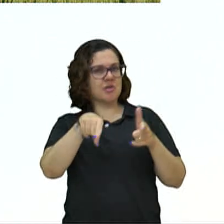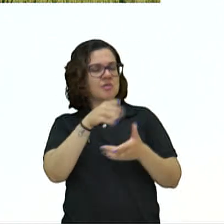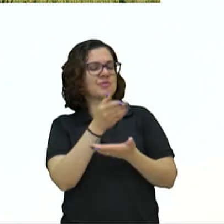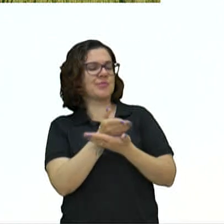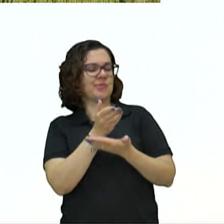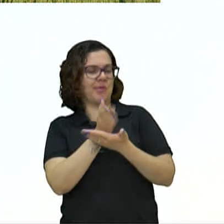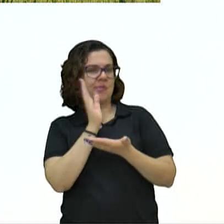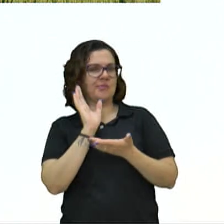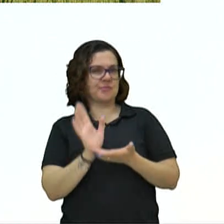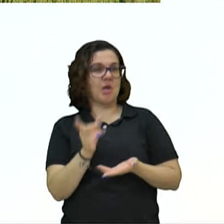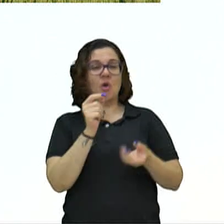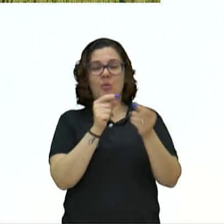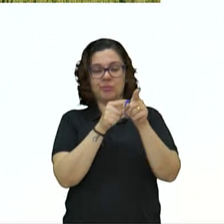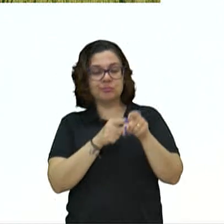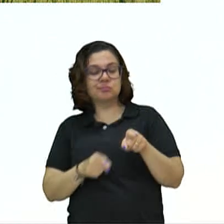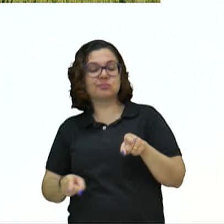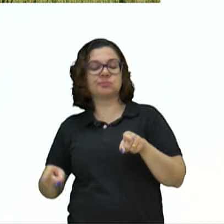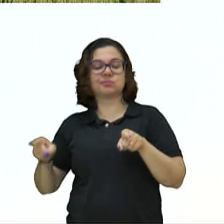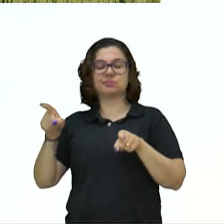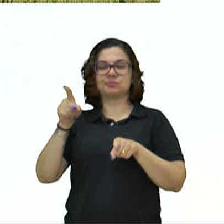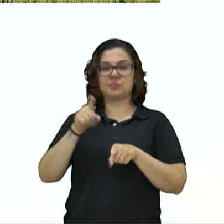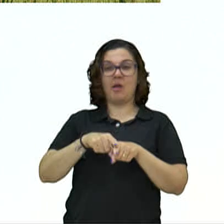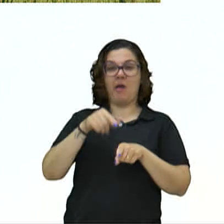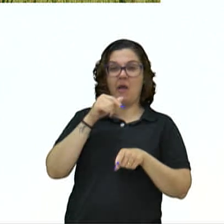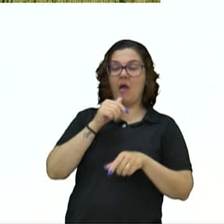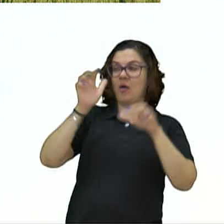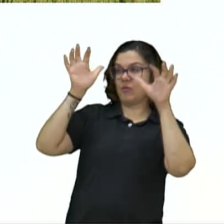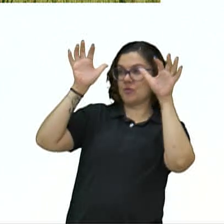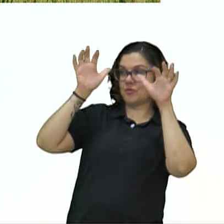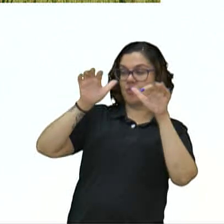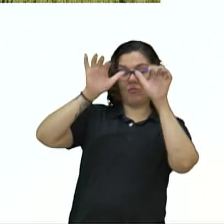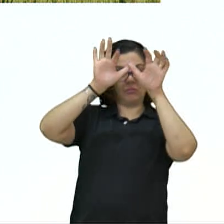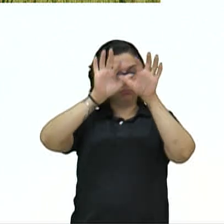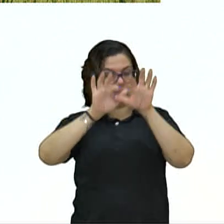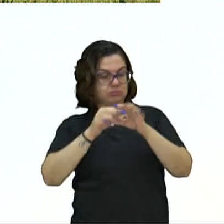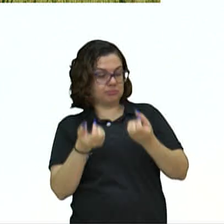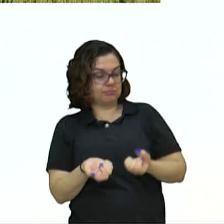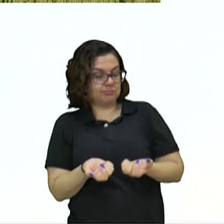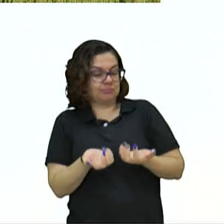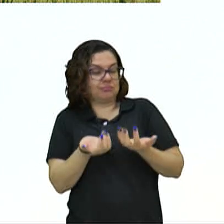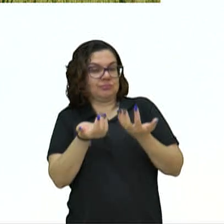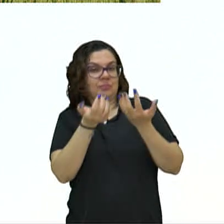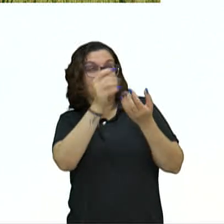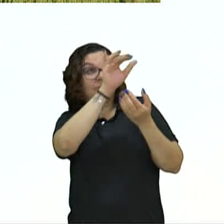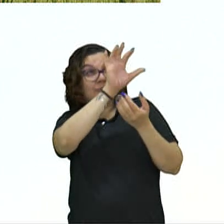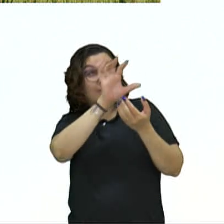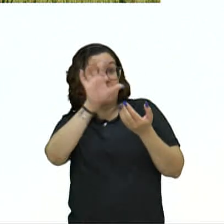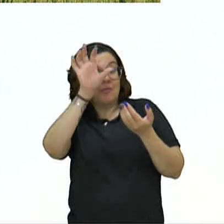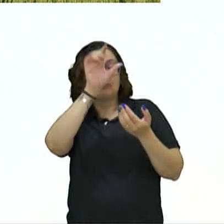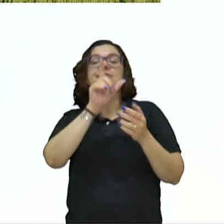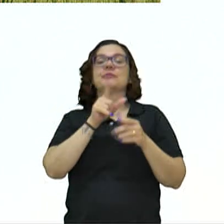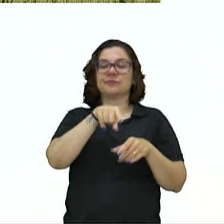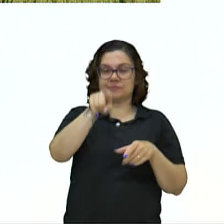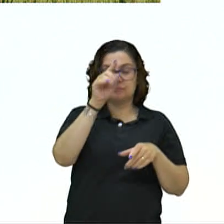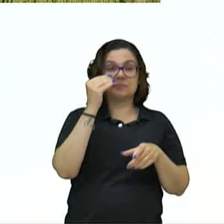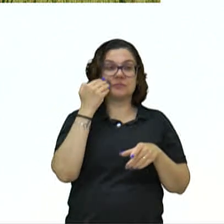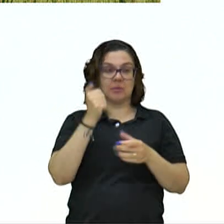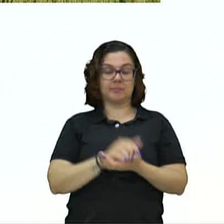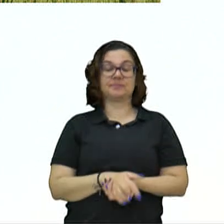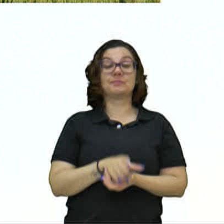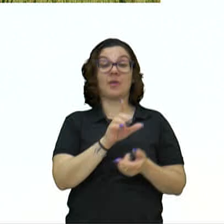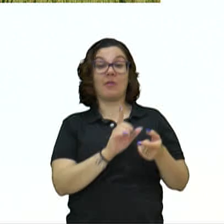história escolar de vocês aí o ciclo da água né vou coração condensação a precipitação e na letra as